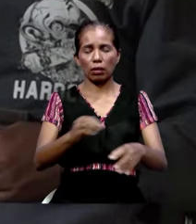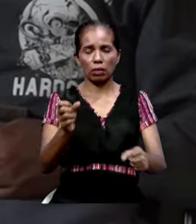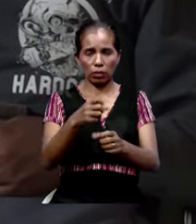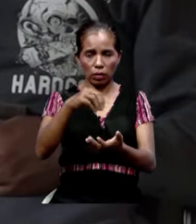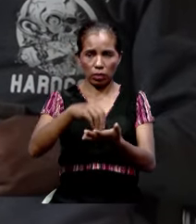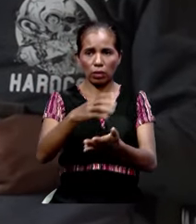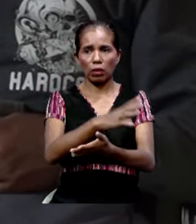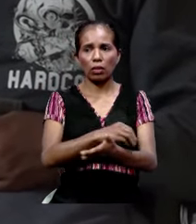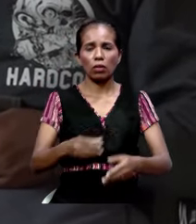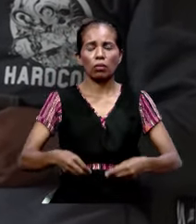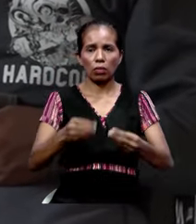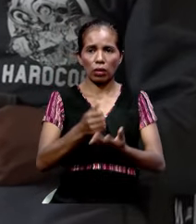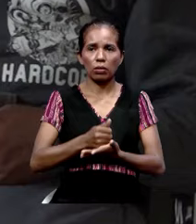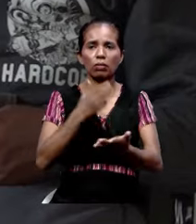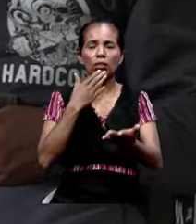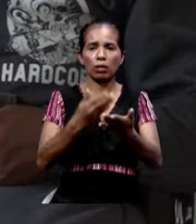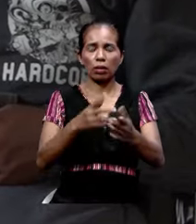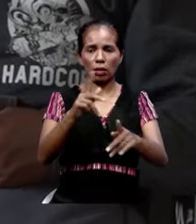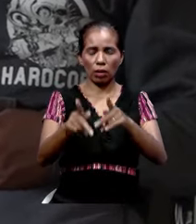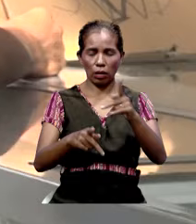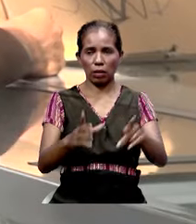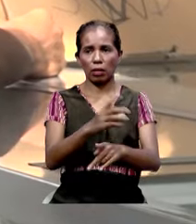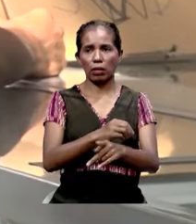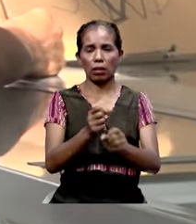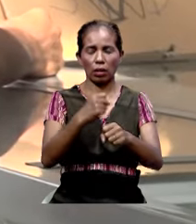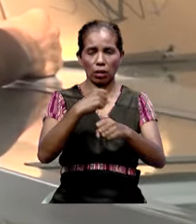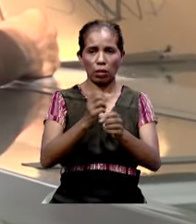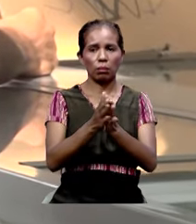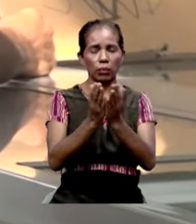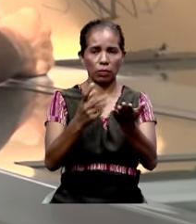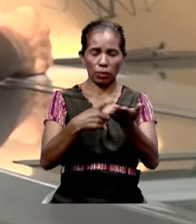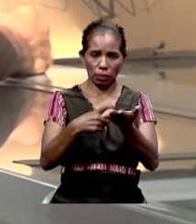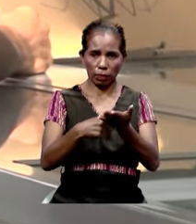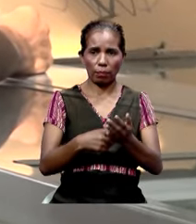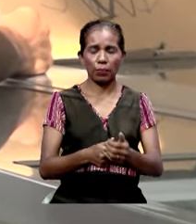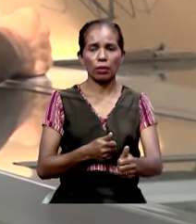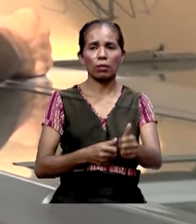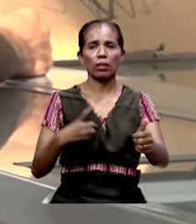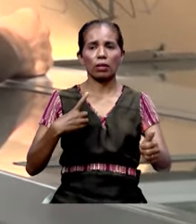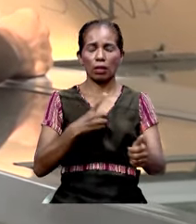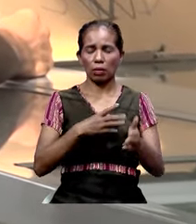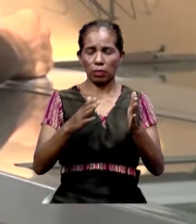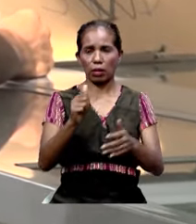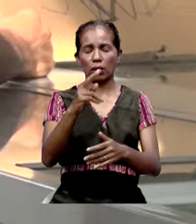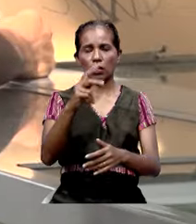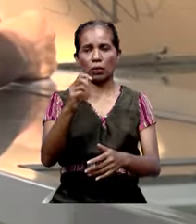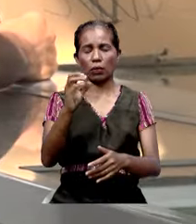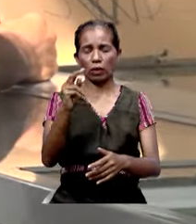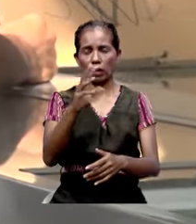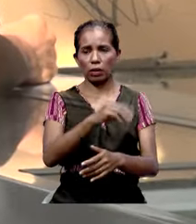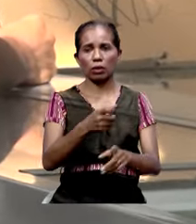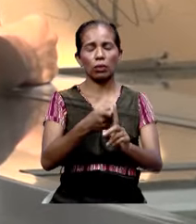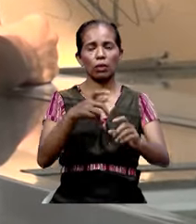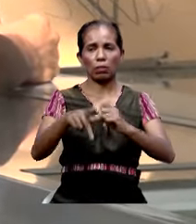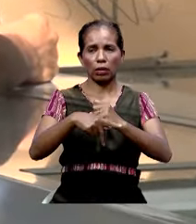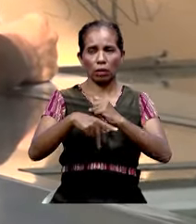condição, onde foi atendimento dia que o cidadão não trata passaporte. Tui deputado Antoninho Dutel, Russo Bancada Fretalin, durante